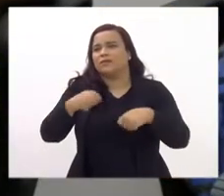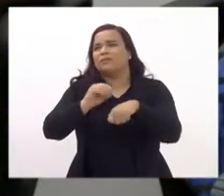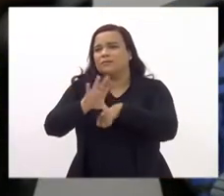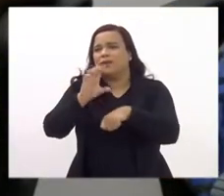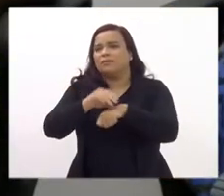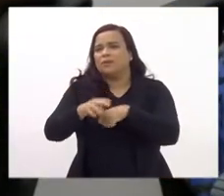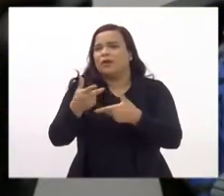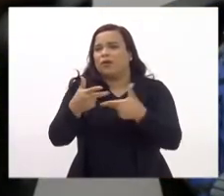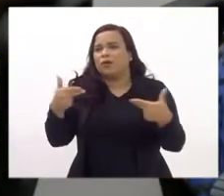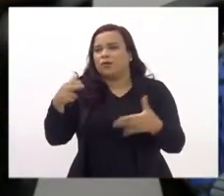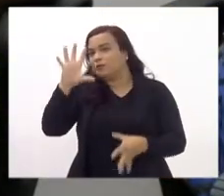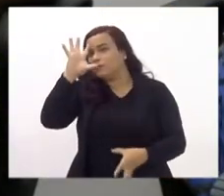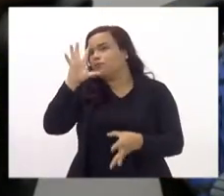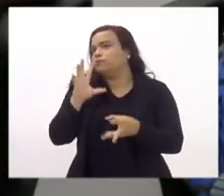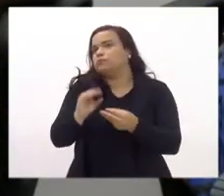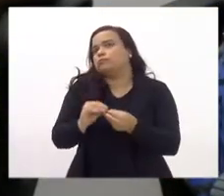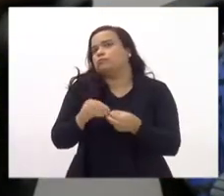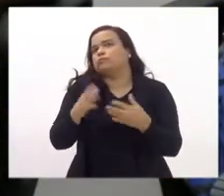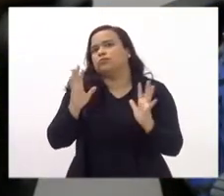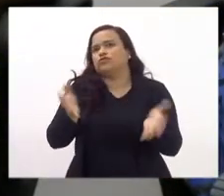É inacreditável.